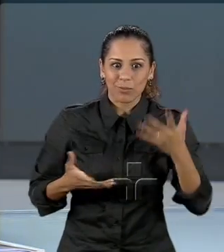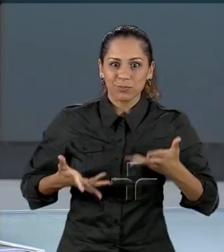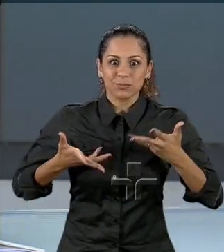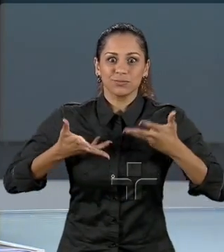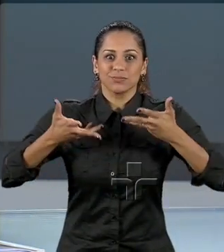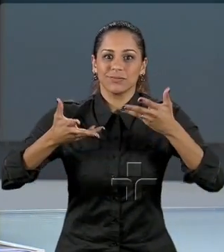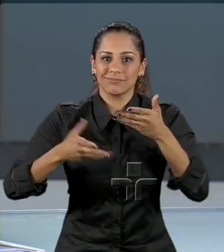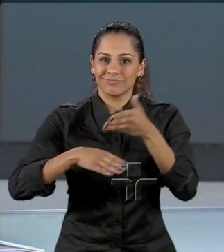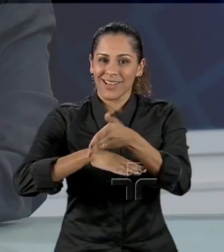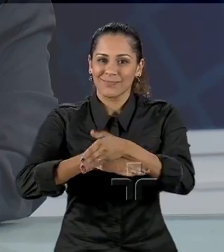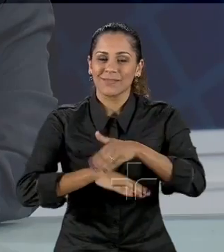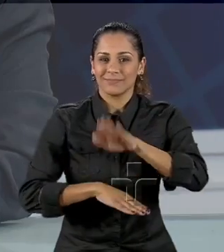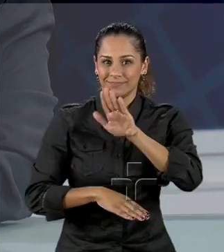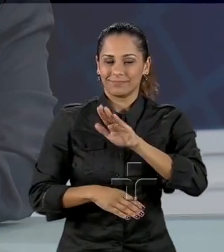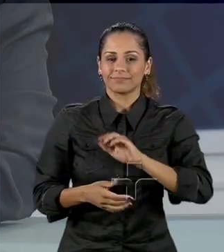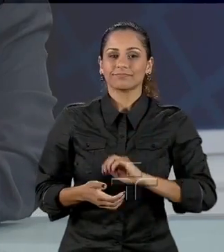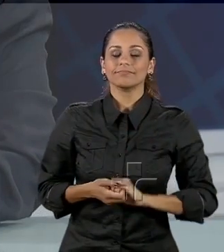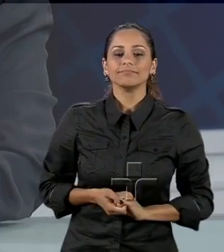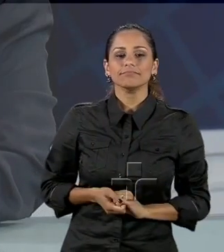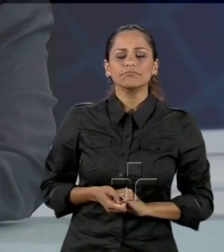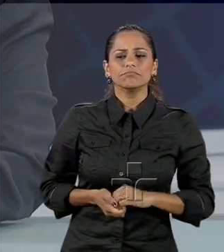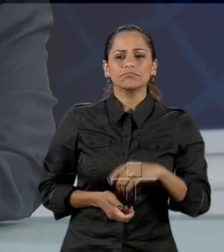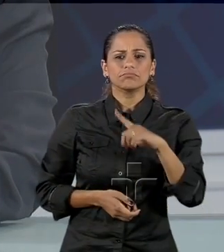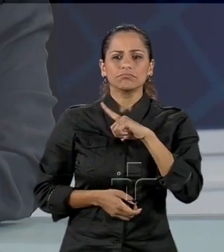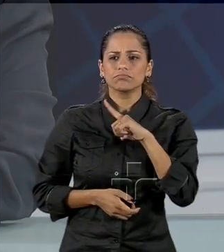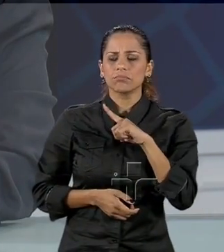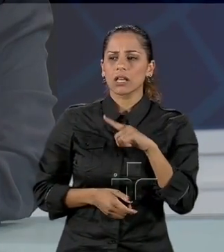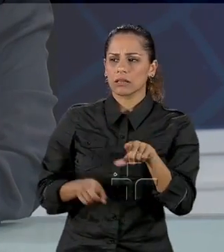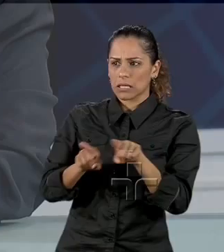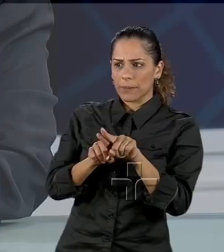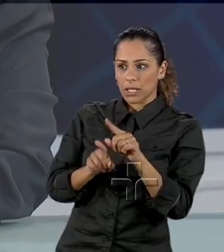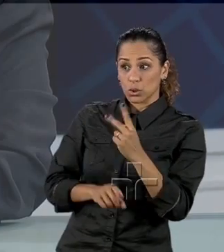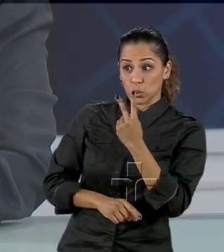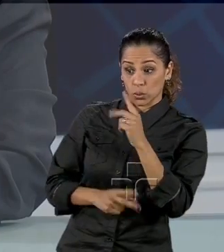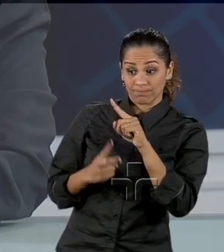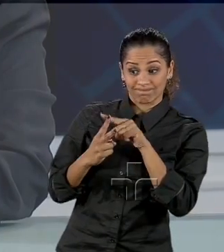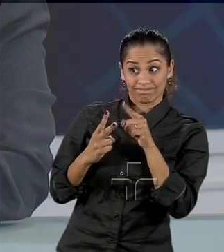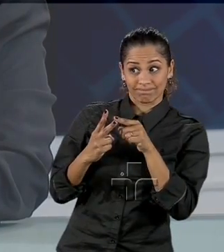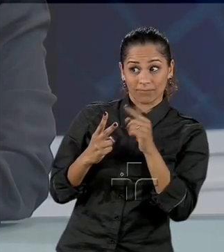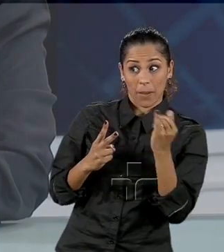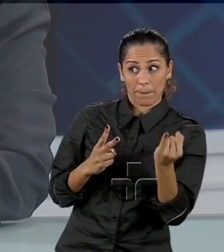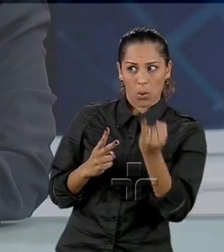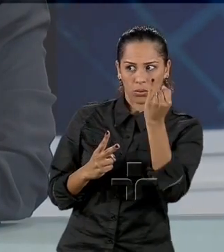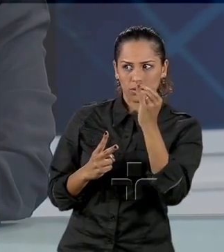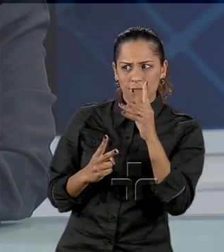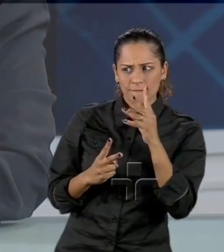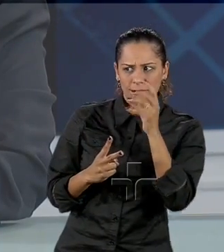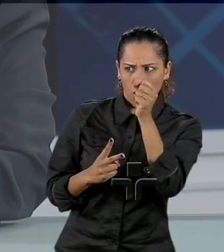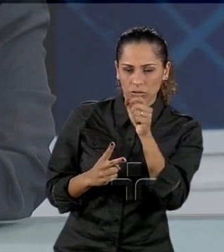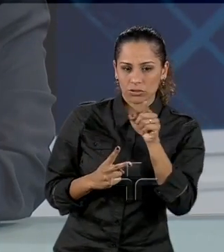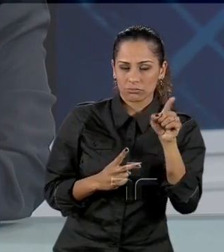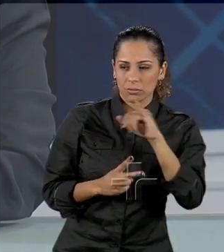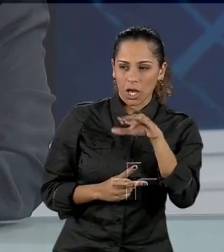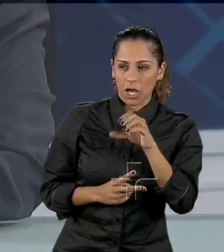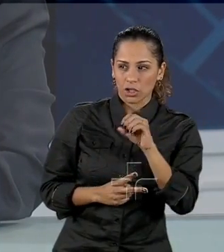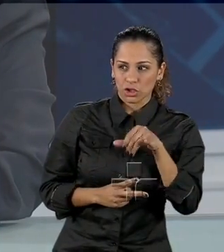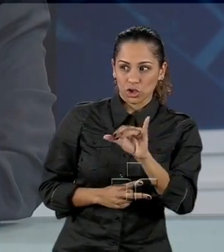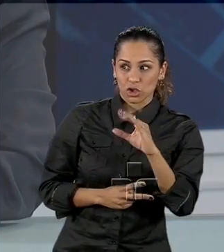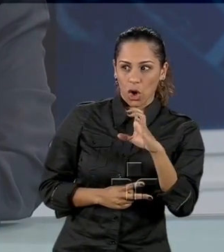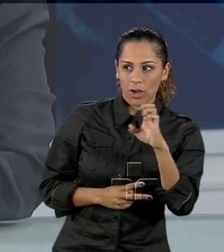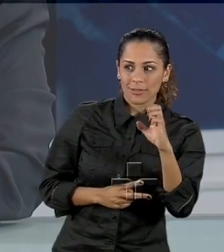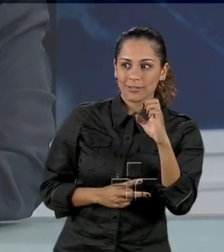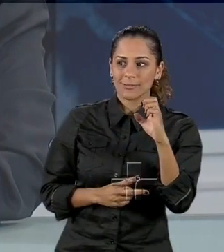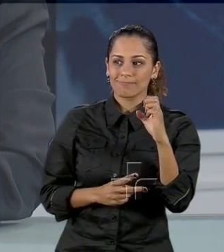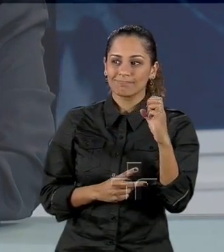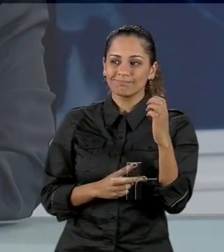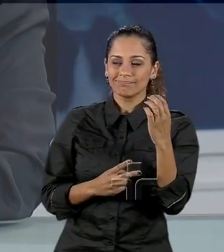né? Agora, ministro, a gente tem duas questões que eu acho fortes, né, nisso que a Joyce nos seduz aqui para refletir